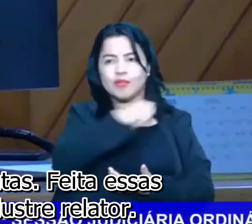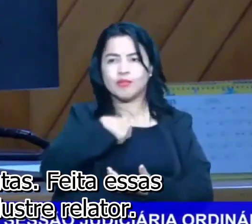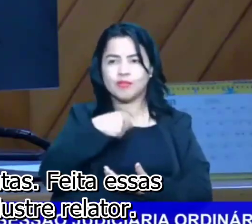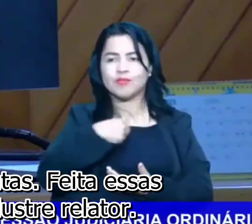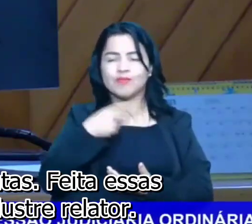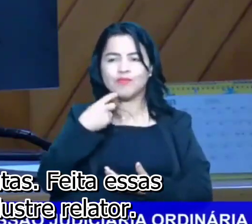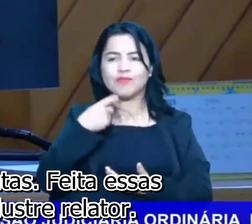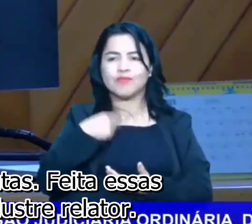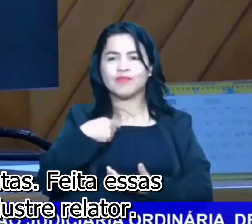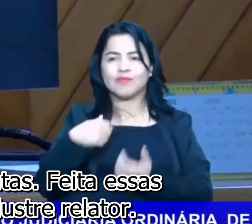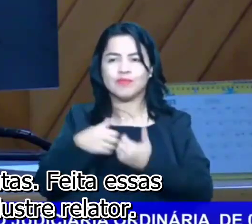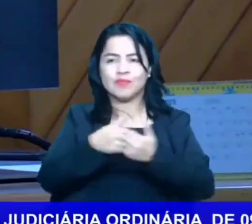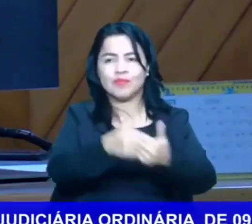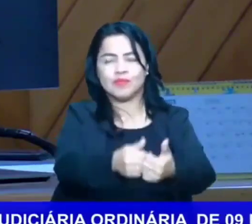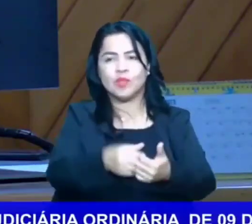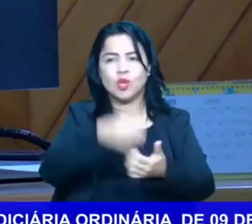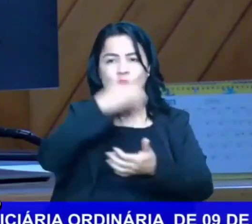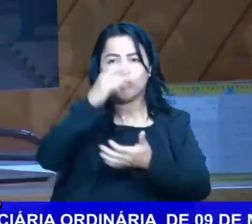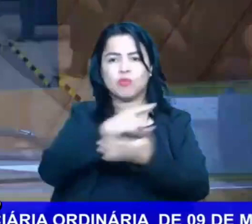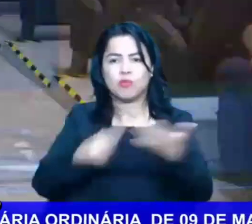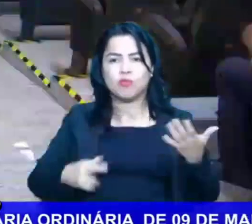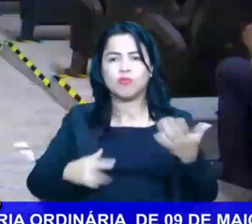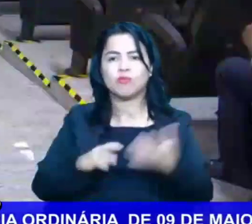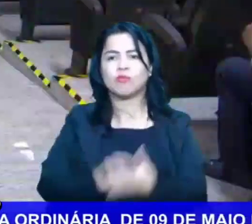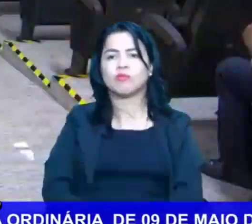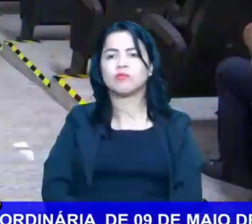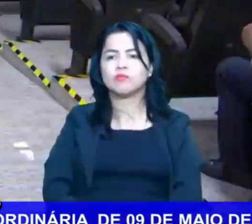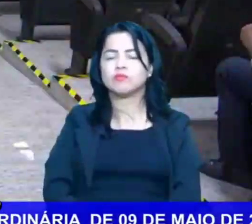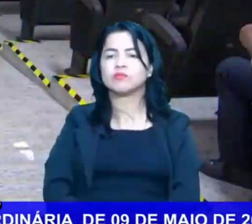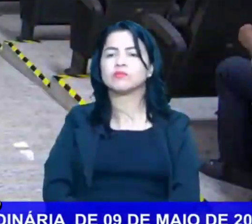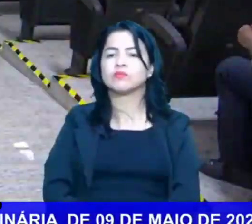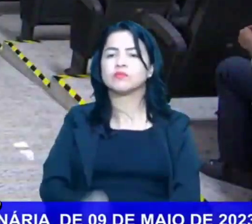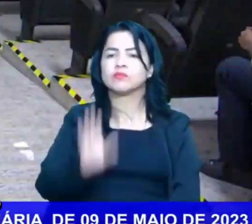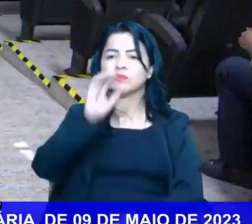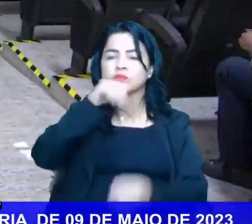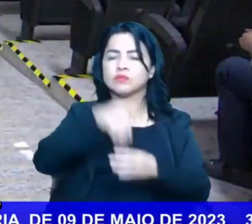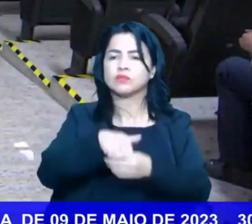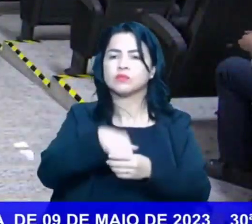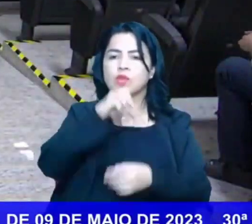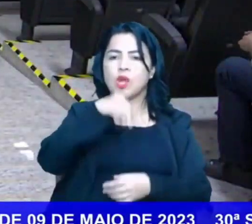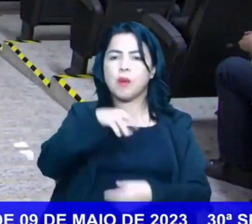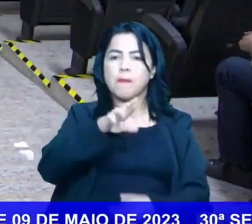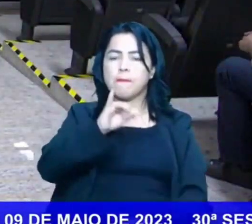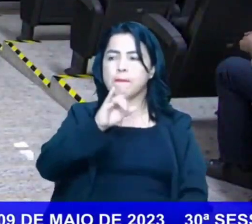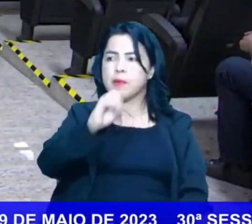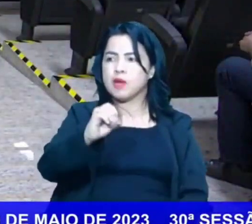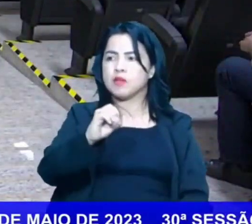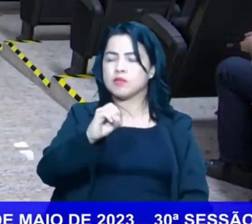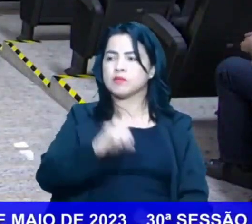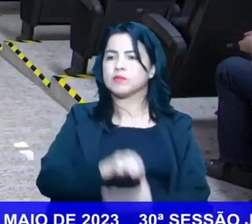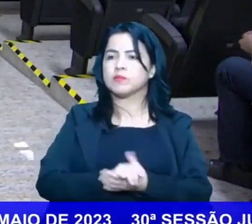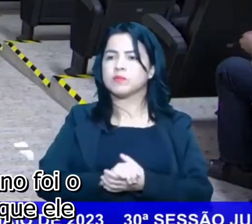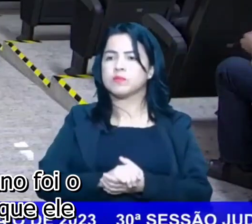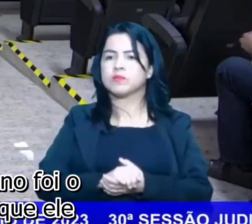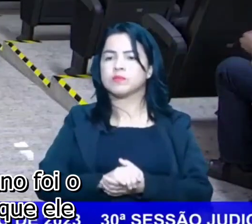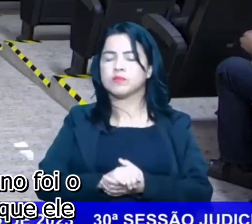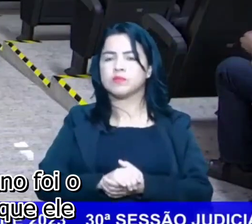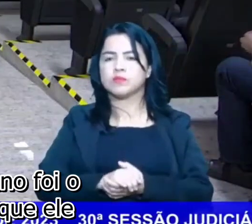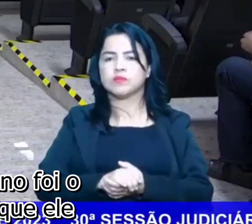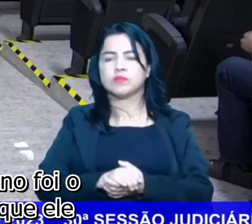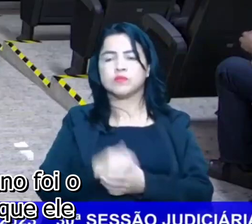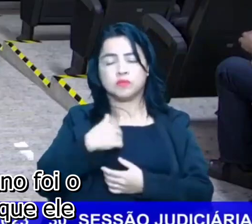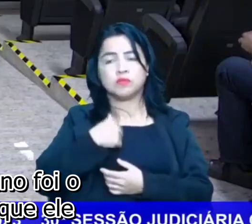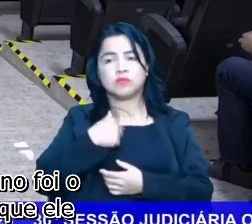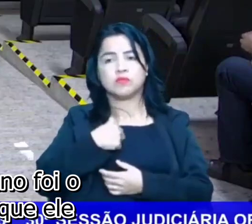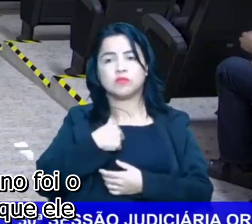estou acompanhando o ilustre relator. Perfeito. Com o voto da juiz Mário Júnior. Imagem ampla do plenário, sem movimentação. Presidente,